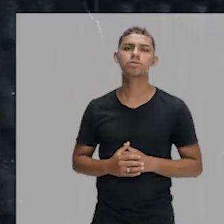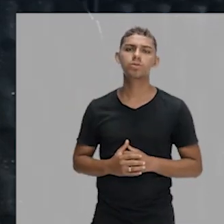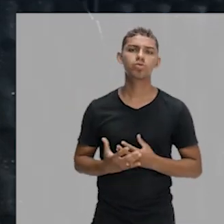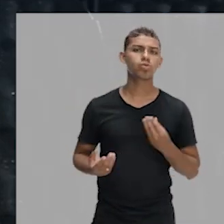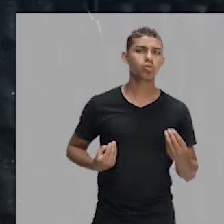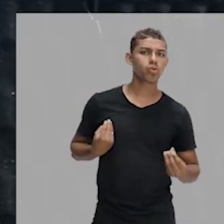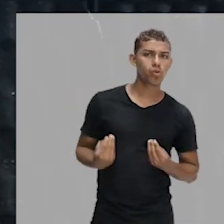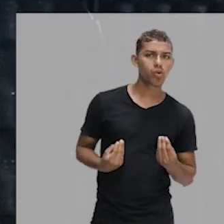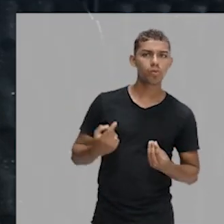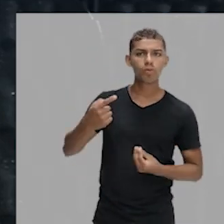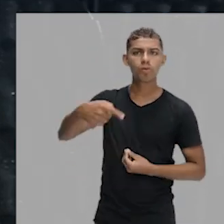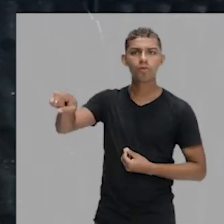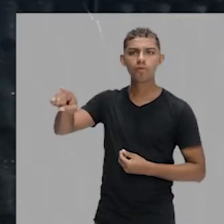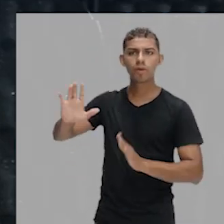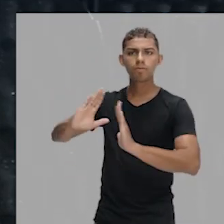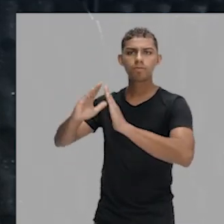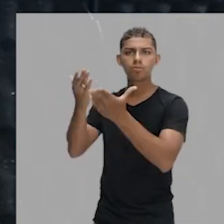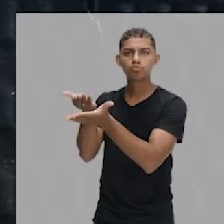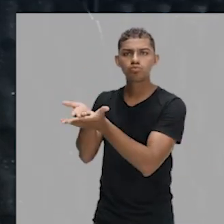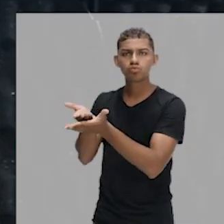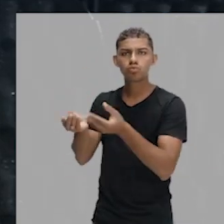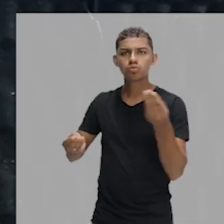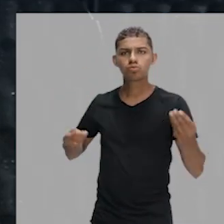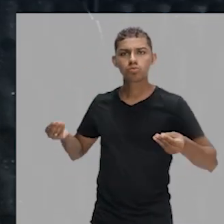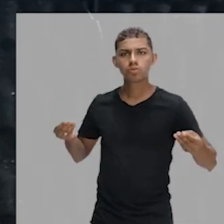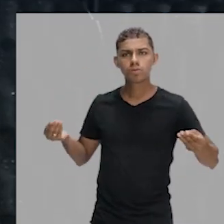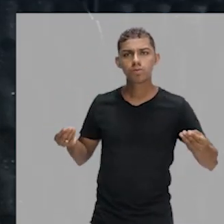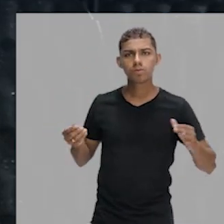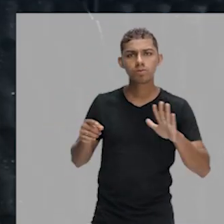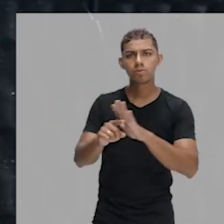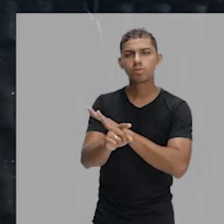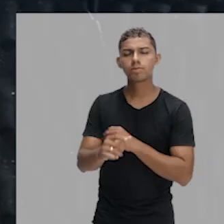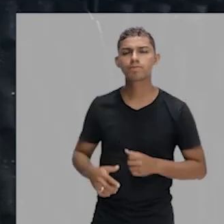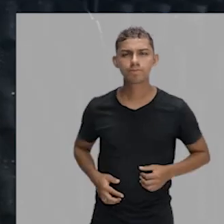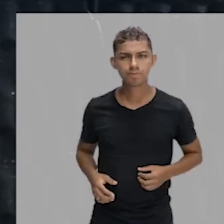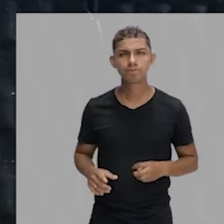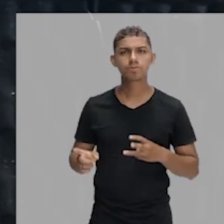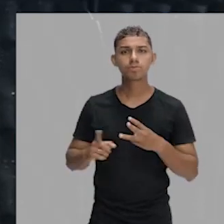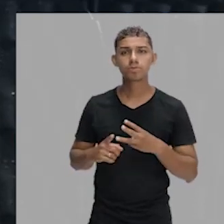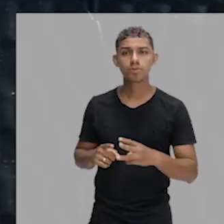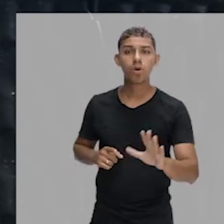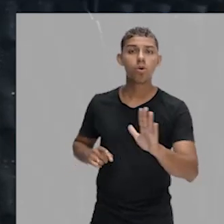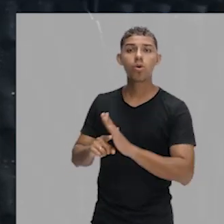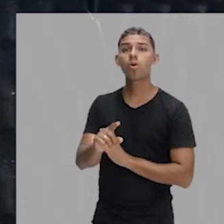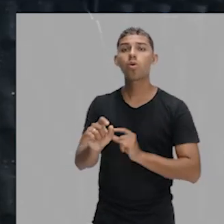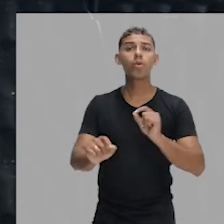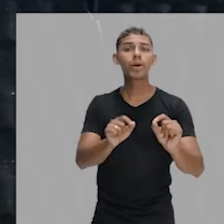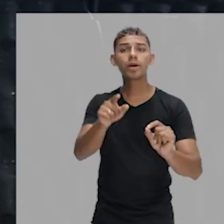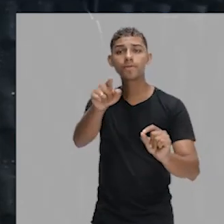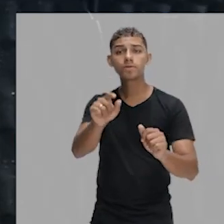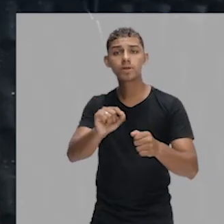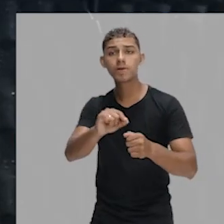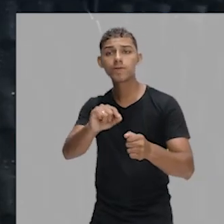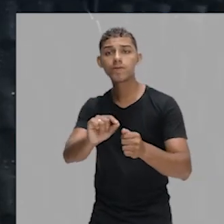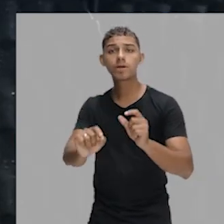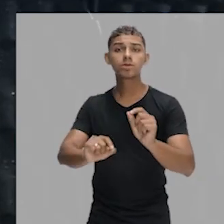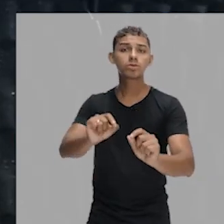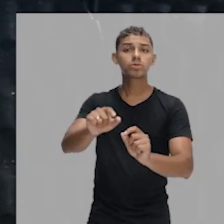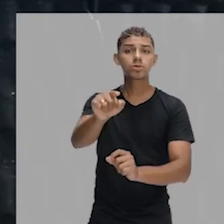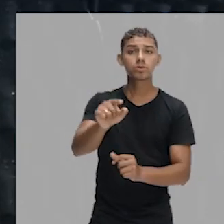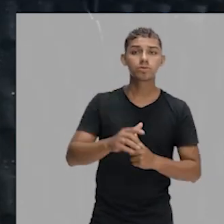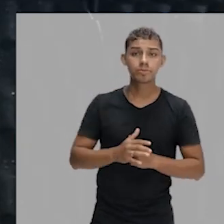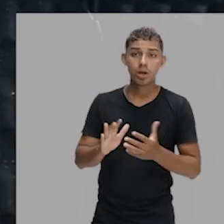ele vai para a escola? What do you do? O que você faz? Aqui é um exemplo, ó, de